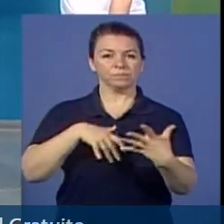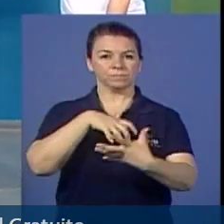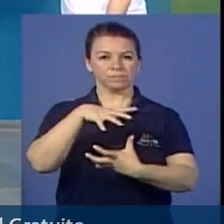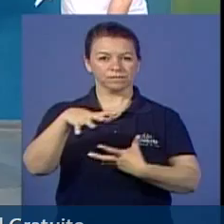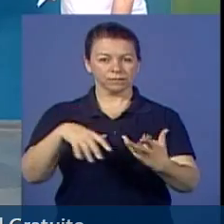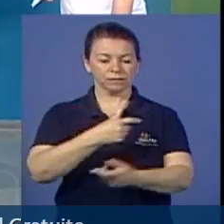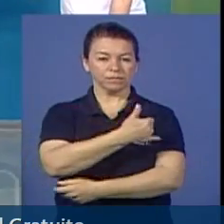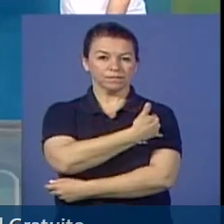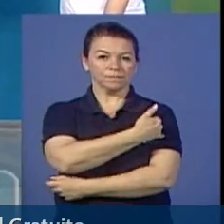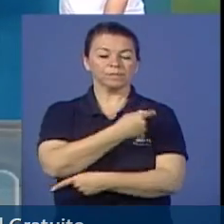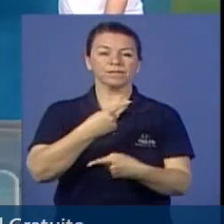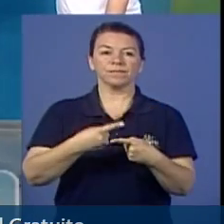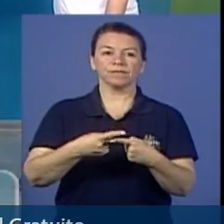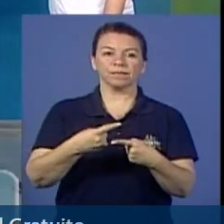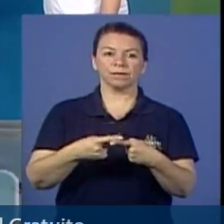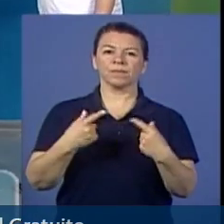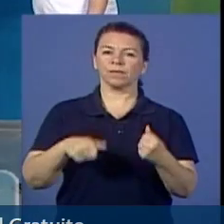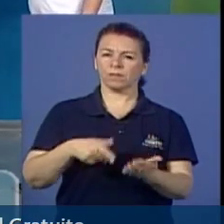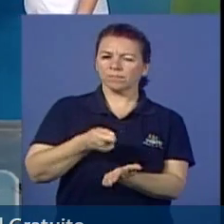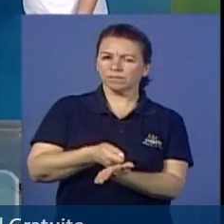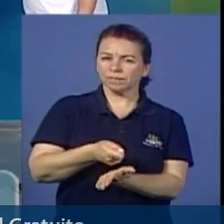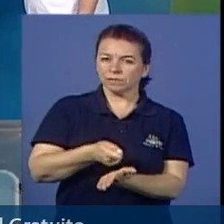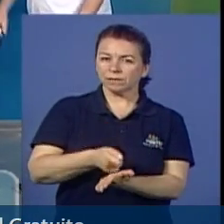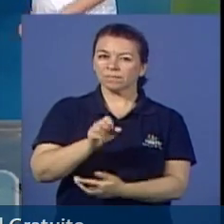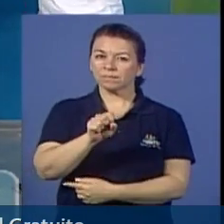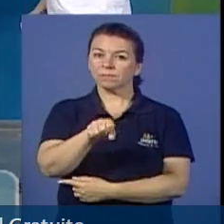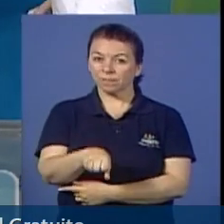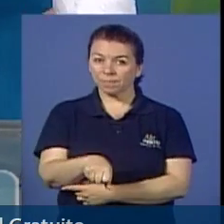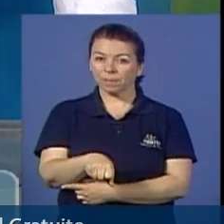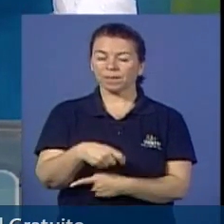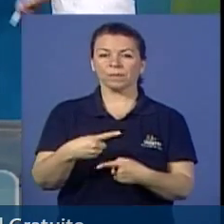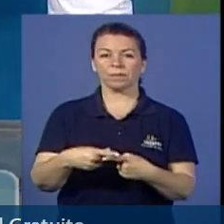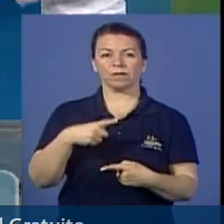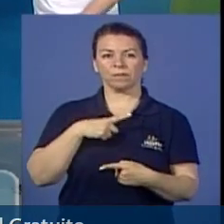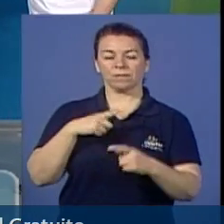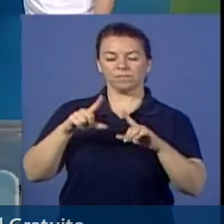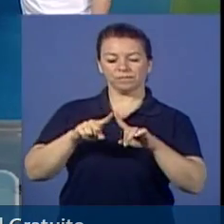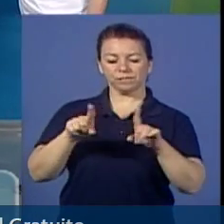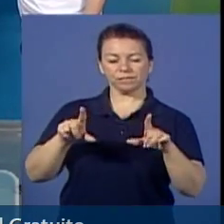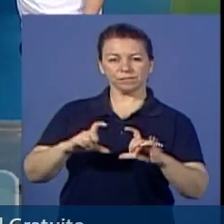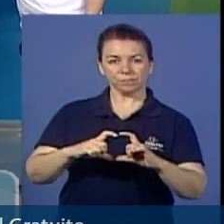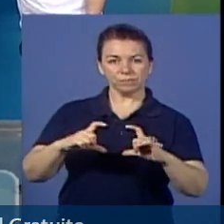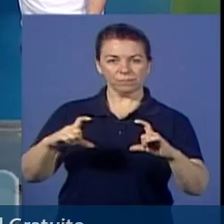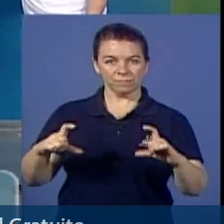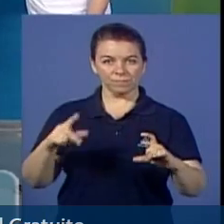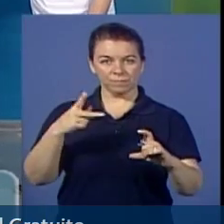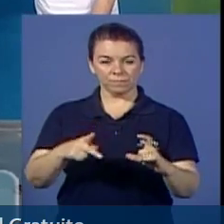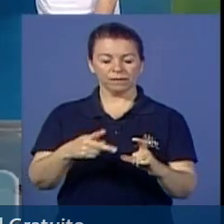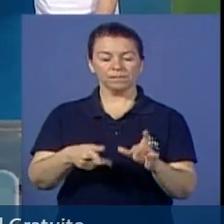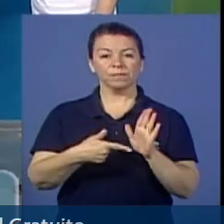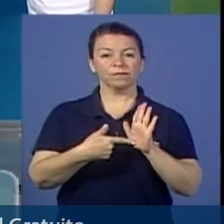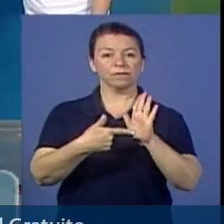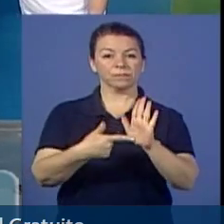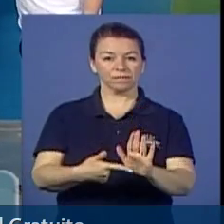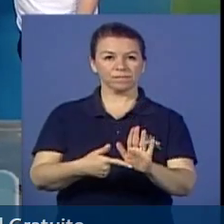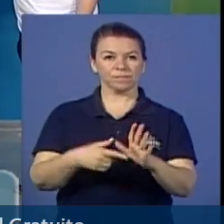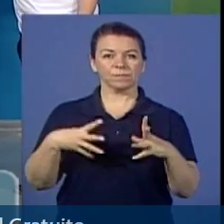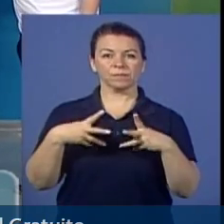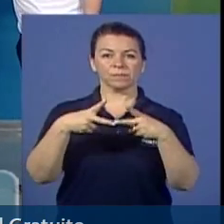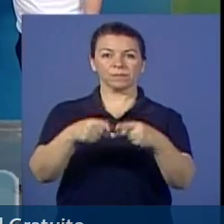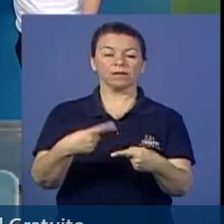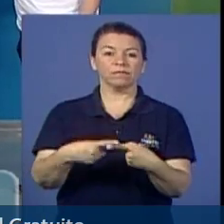obrigatoriedade da vacina. Aqui nós temos justamente uma charge mostrando a repressão, digamos assim, envolvida,